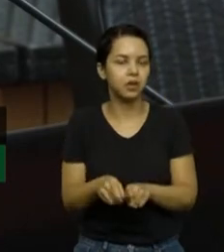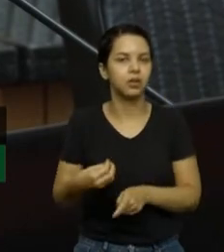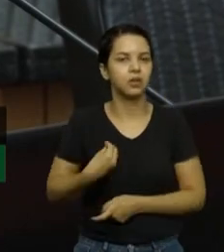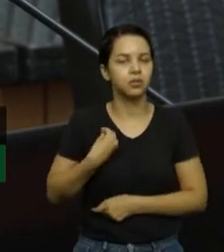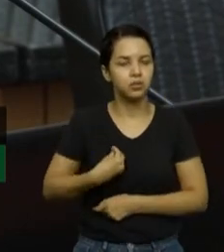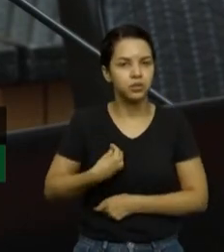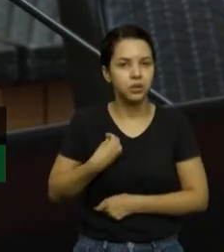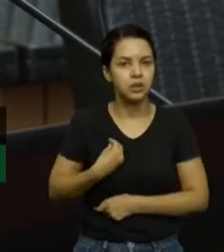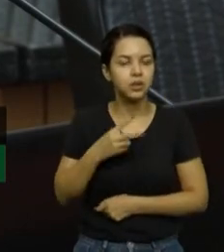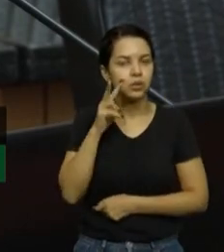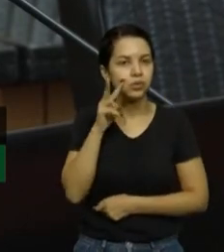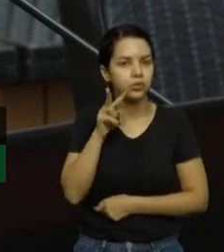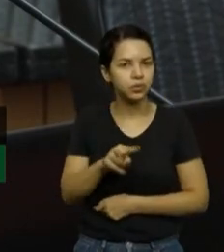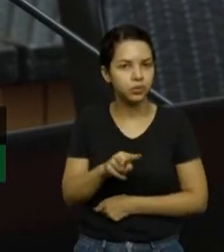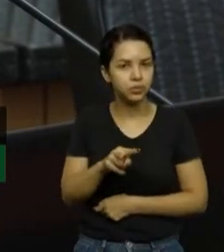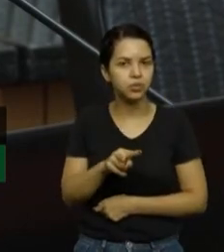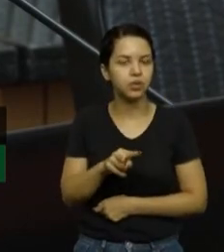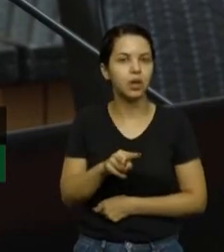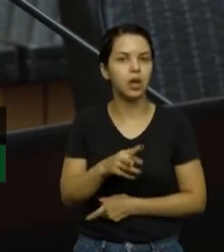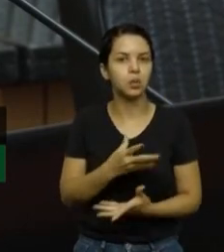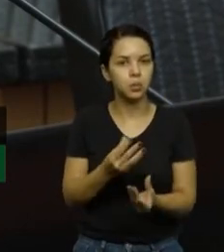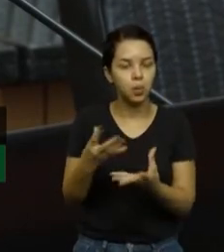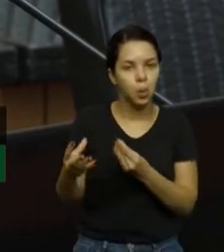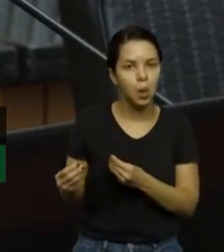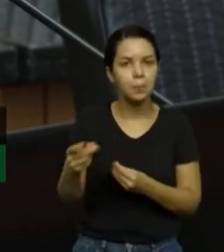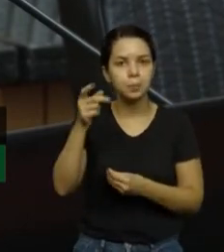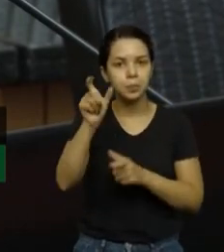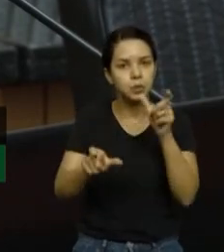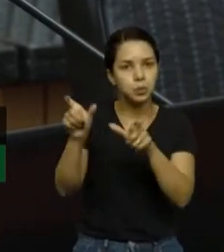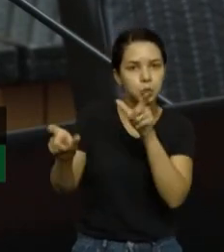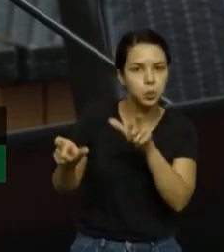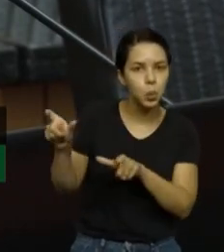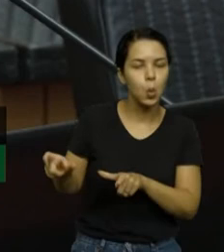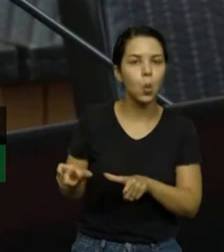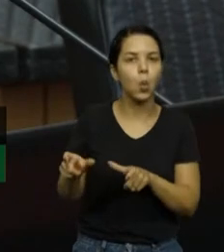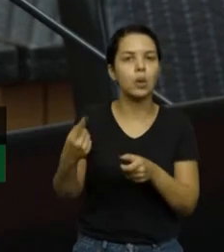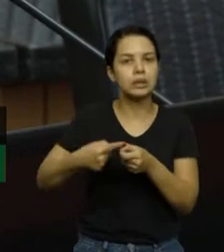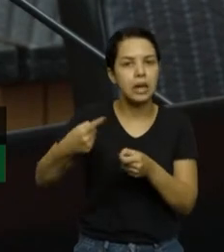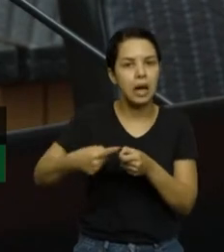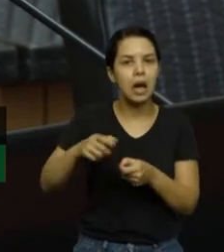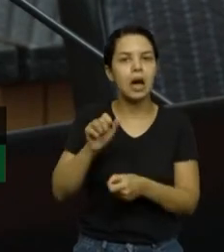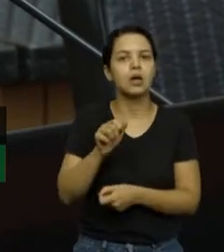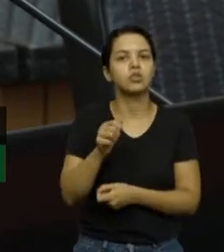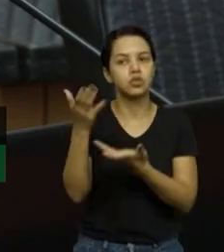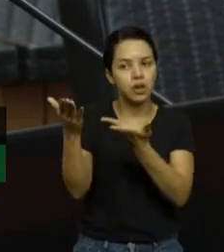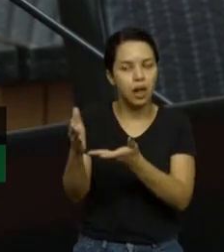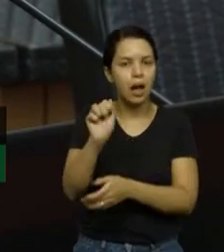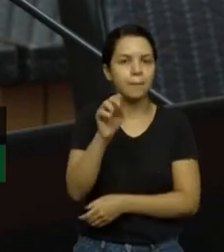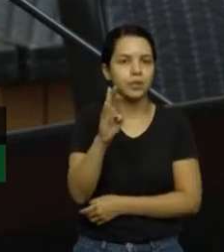aqui várias pessoas de Abedão Batista que estão aí também participando.